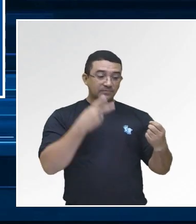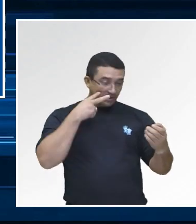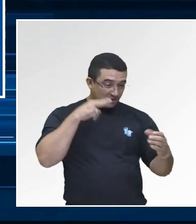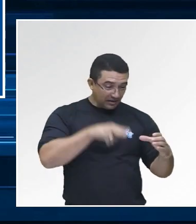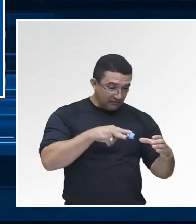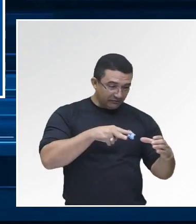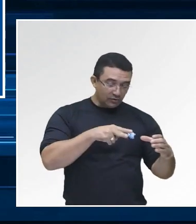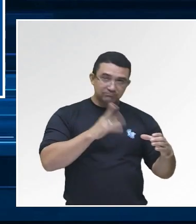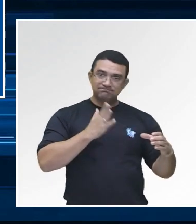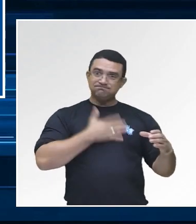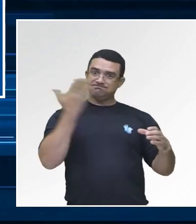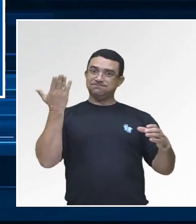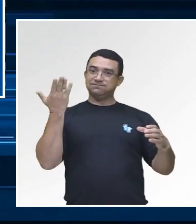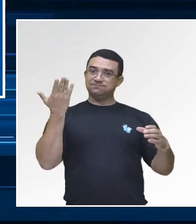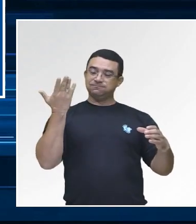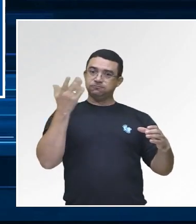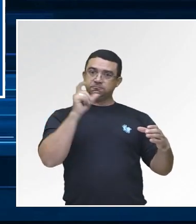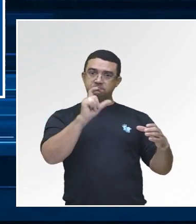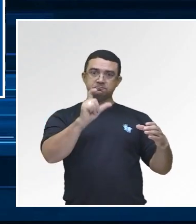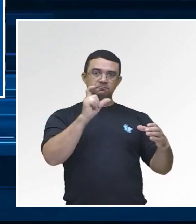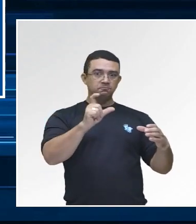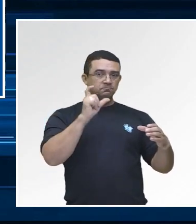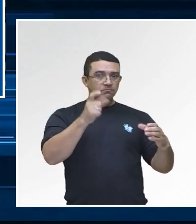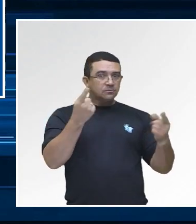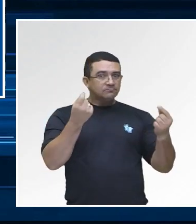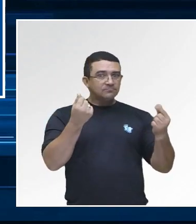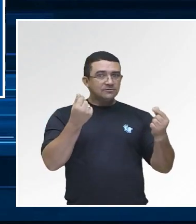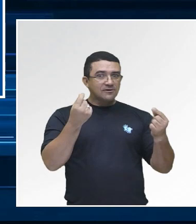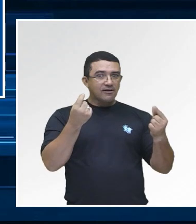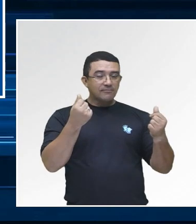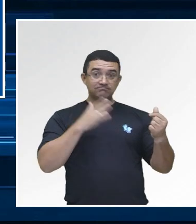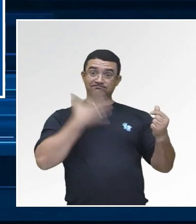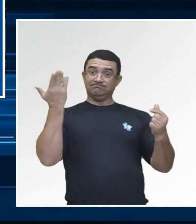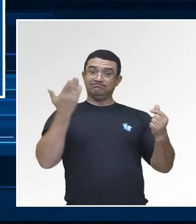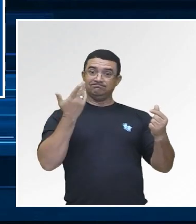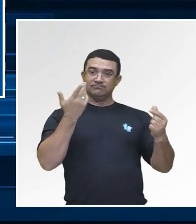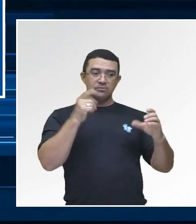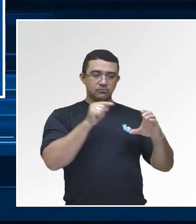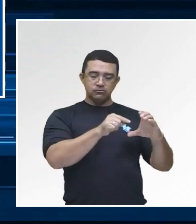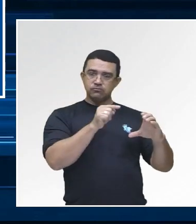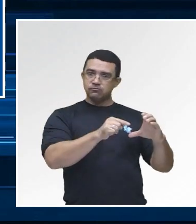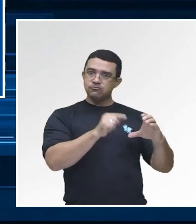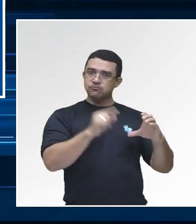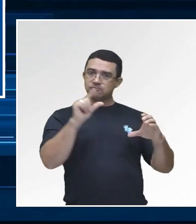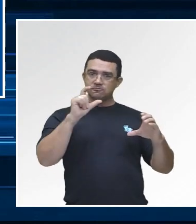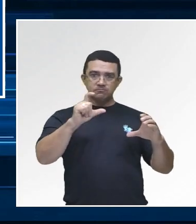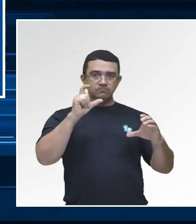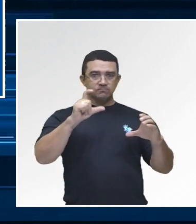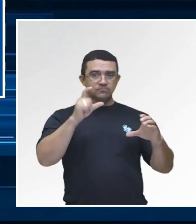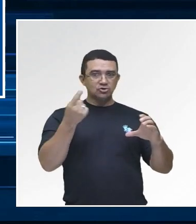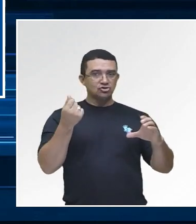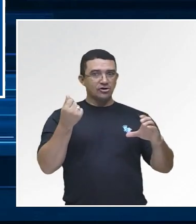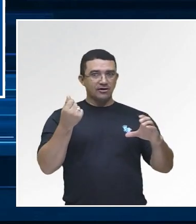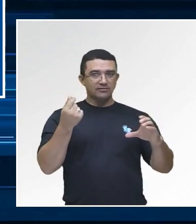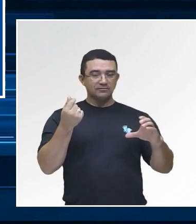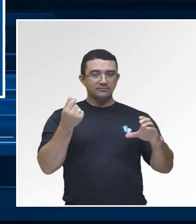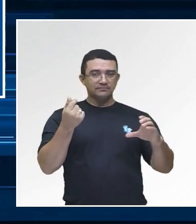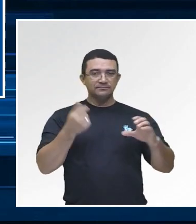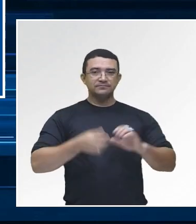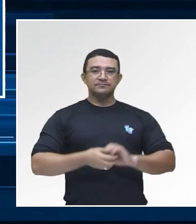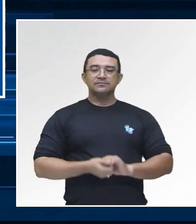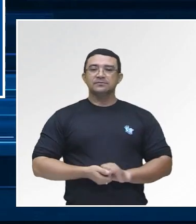viu, ele viu, surpreso, que lá havia uma grande quantia em dinheiro. O